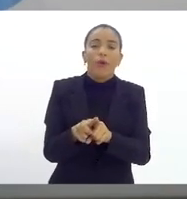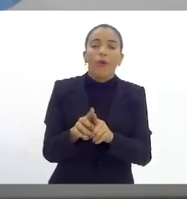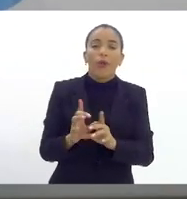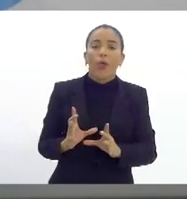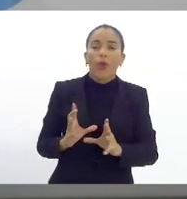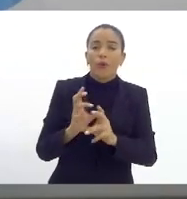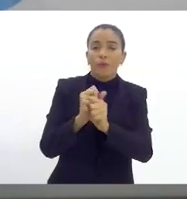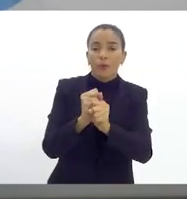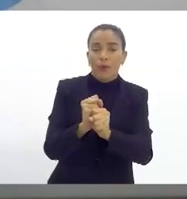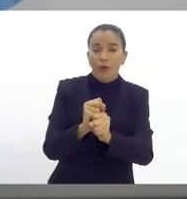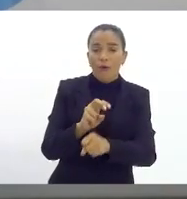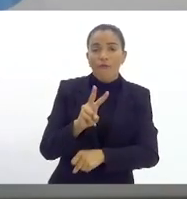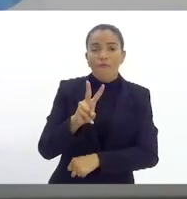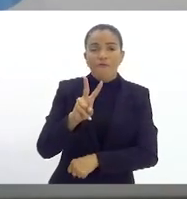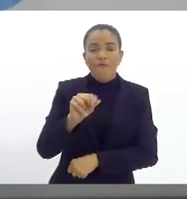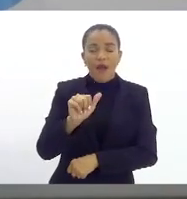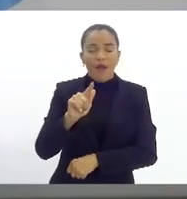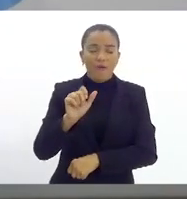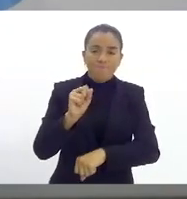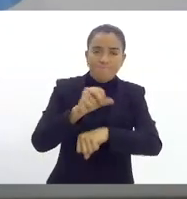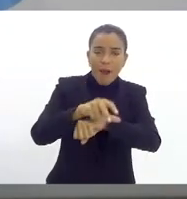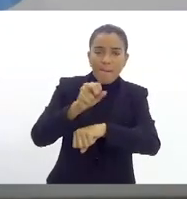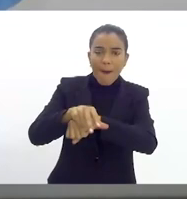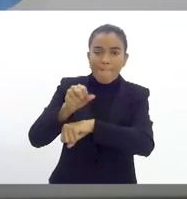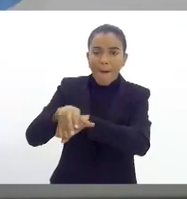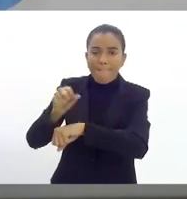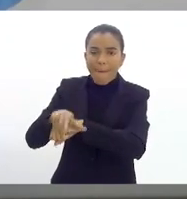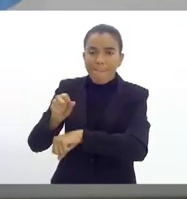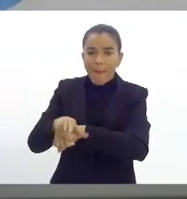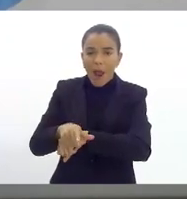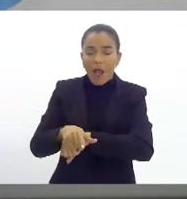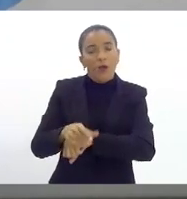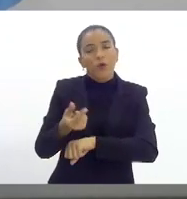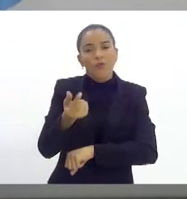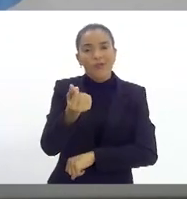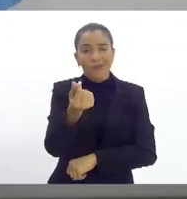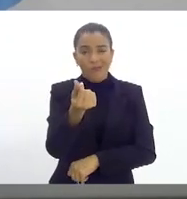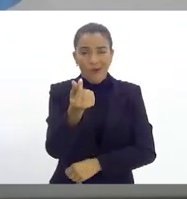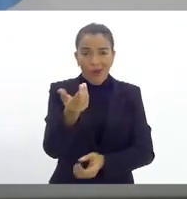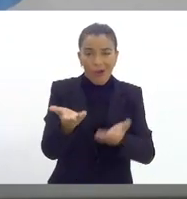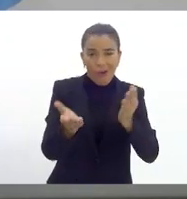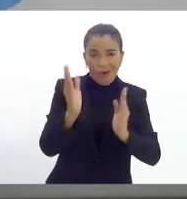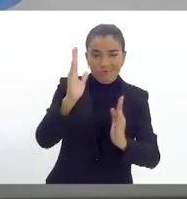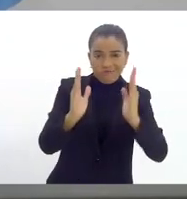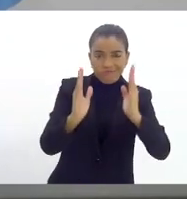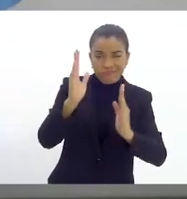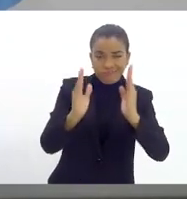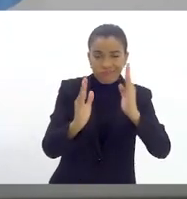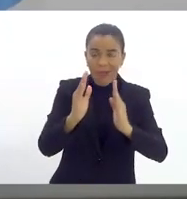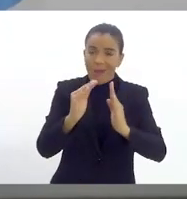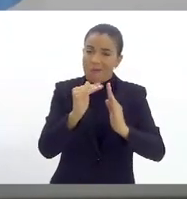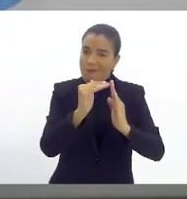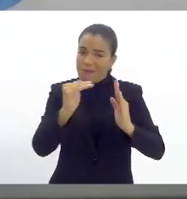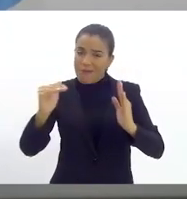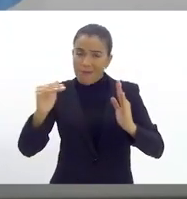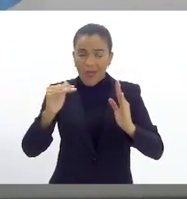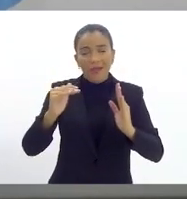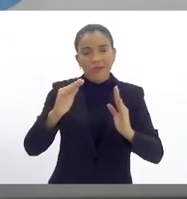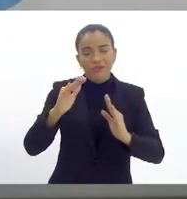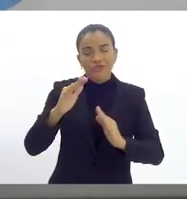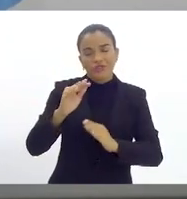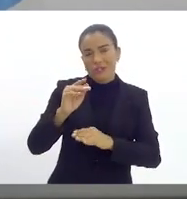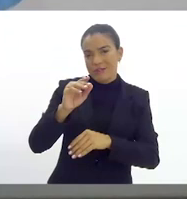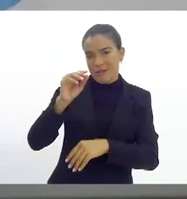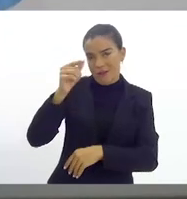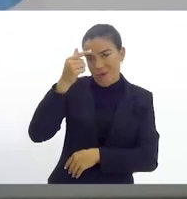vagas com a taxamento relativo do valor mensalidade médio em geral dessas